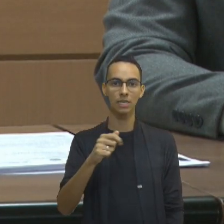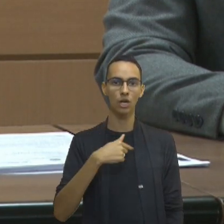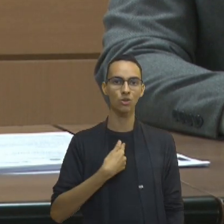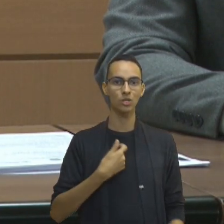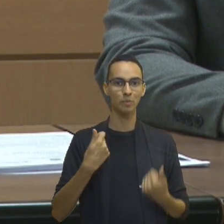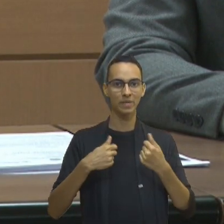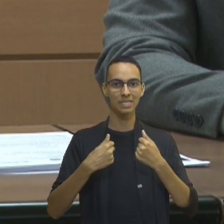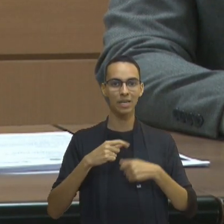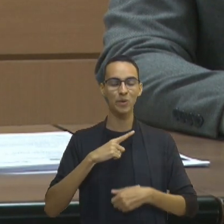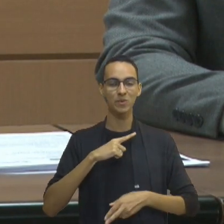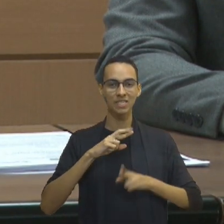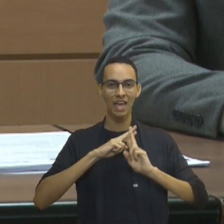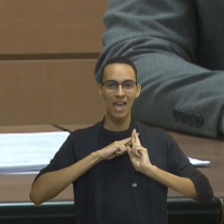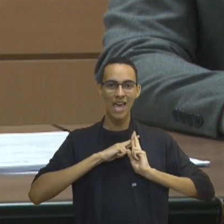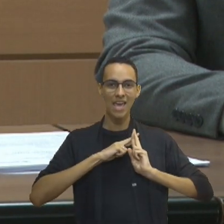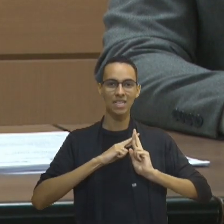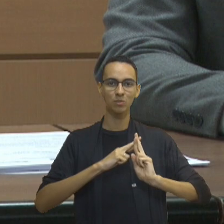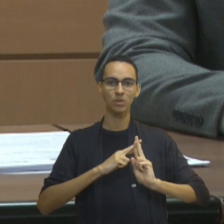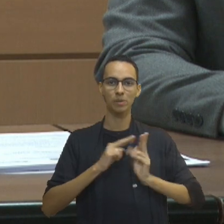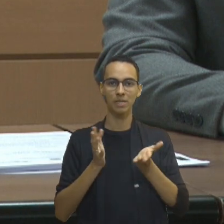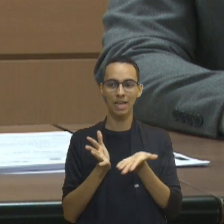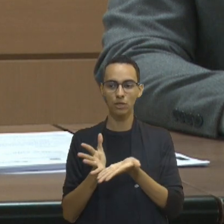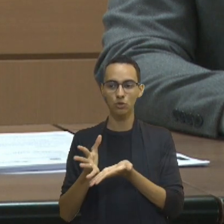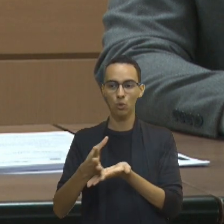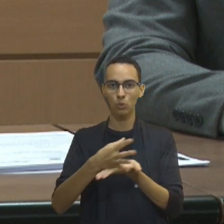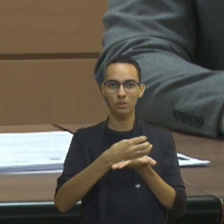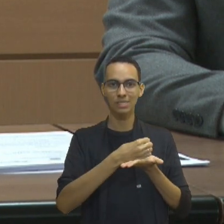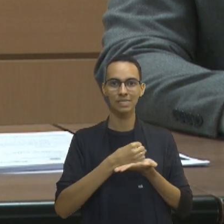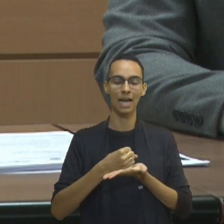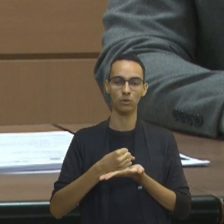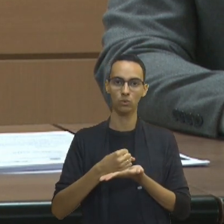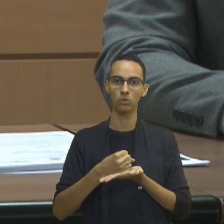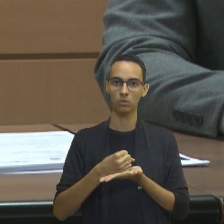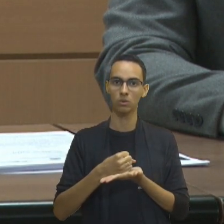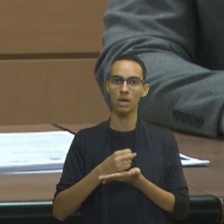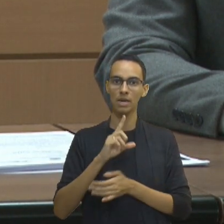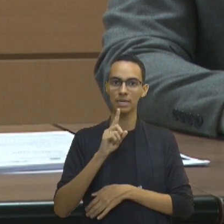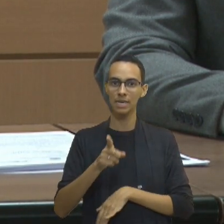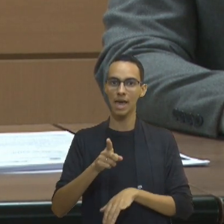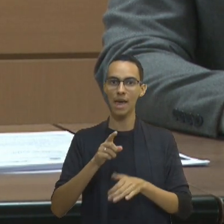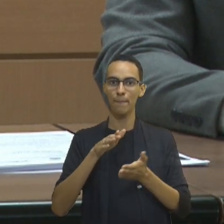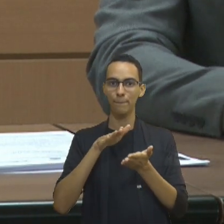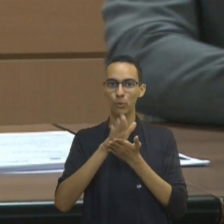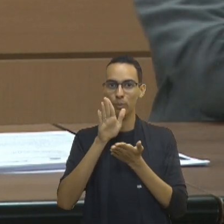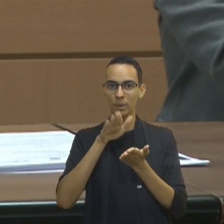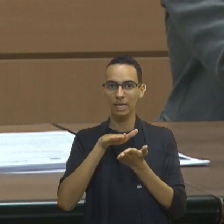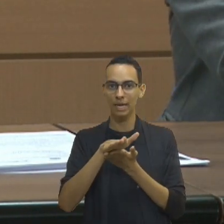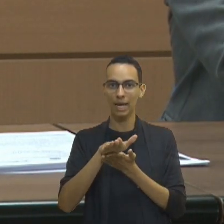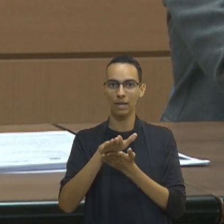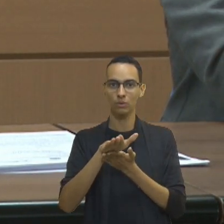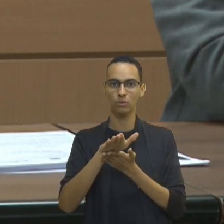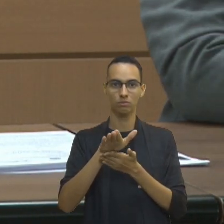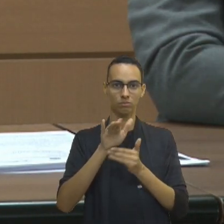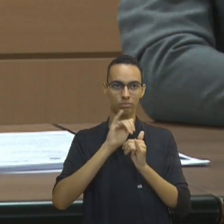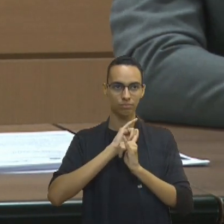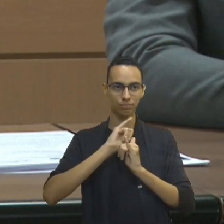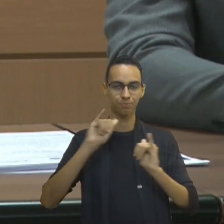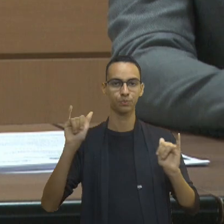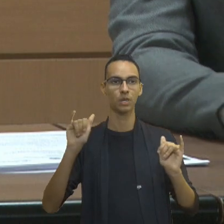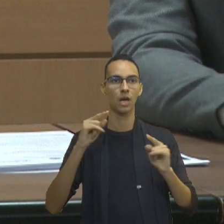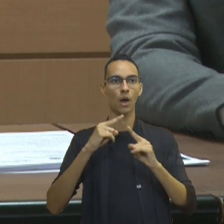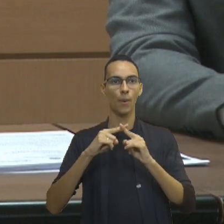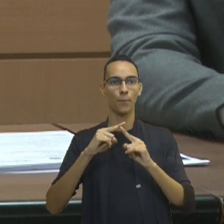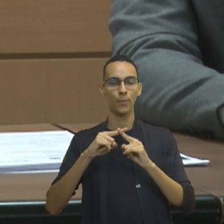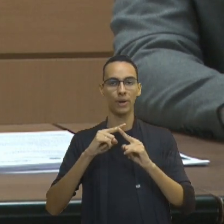muita responsabilidade com os dados que são publicados. Por quê? Em termos